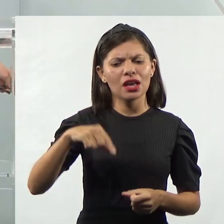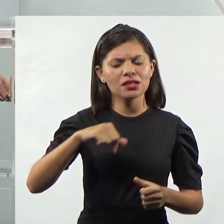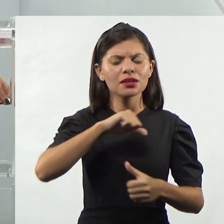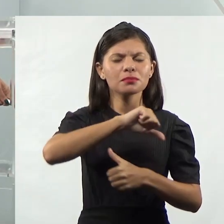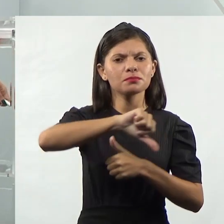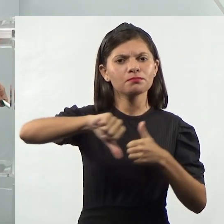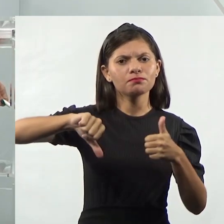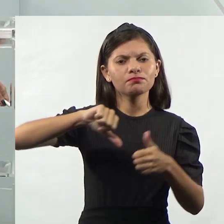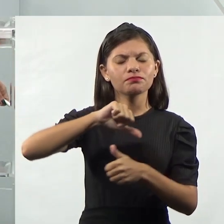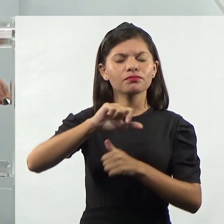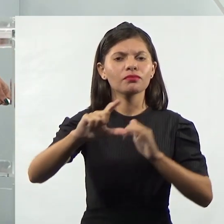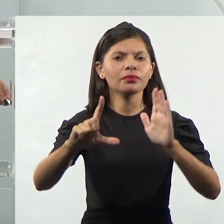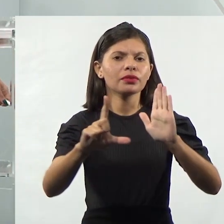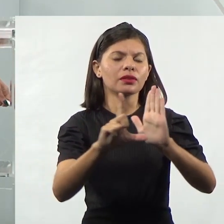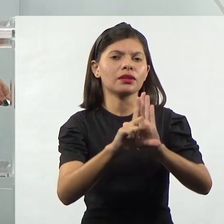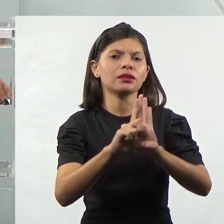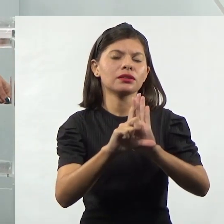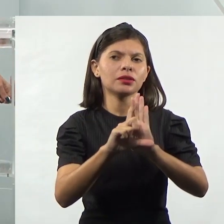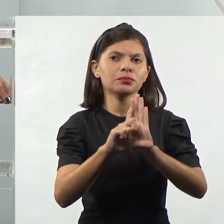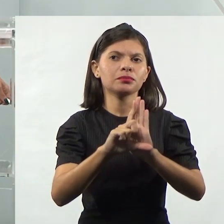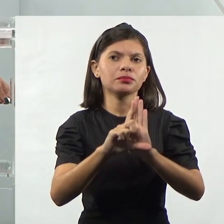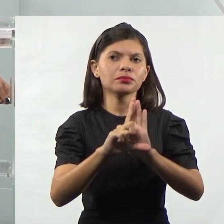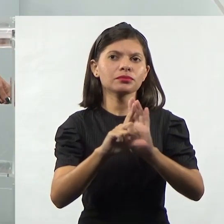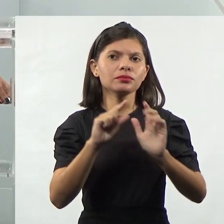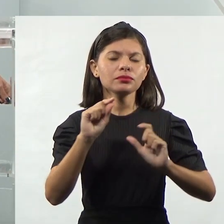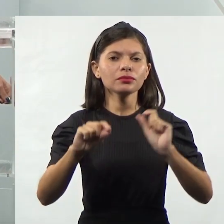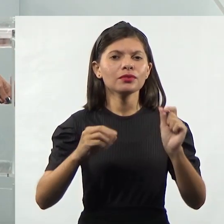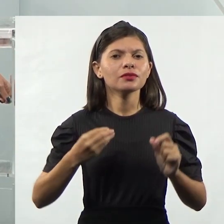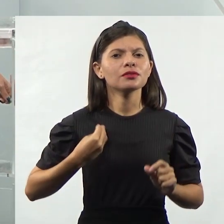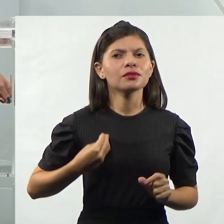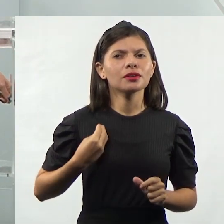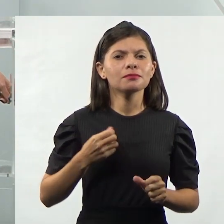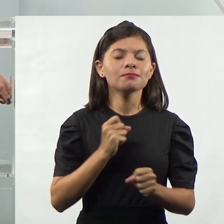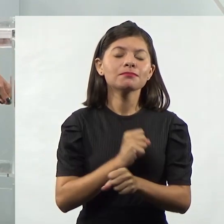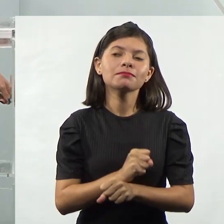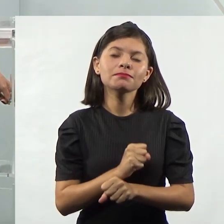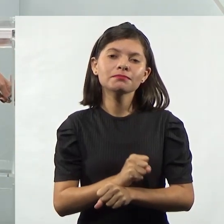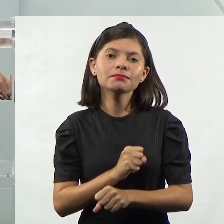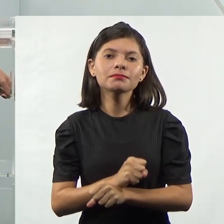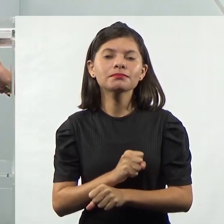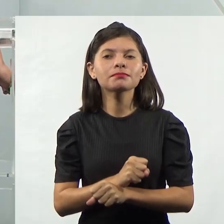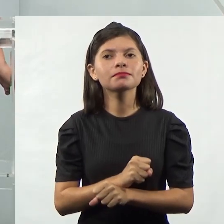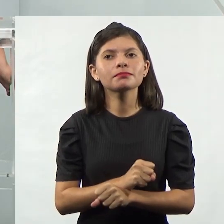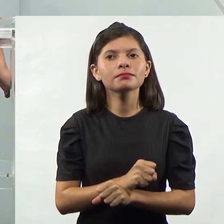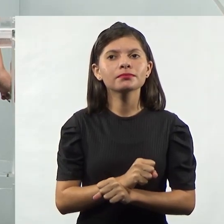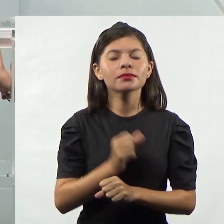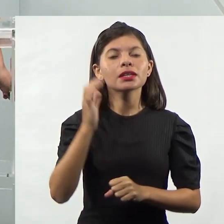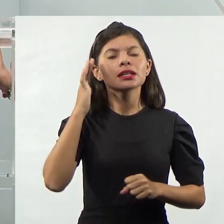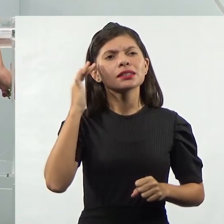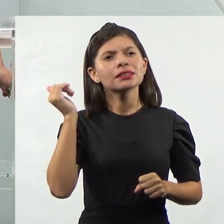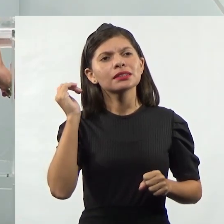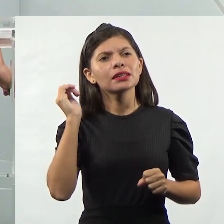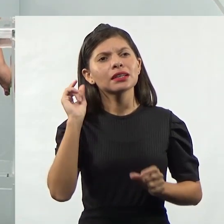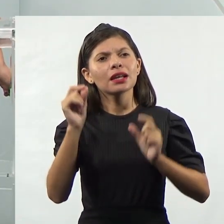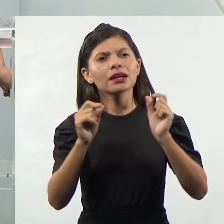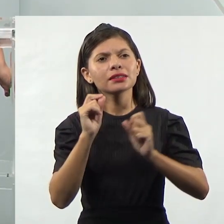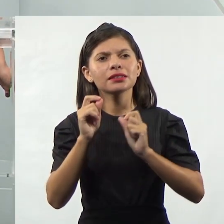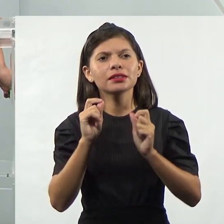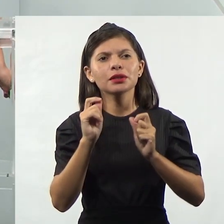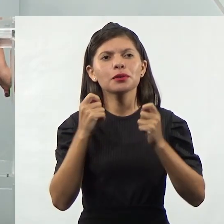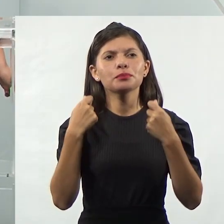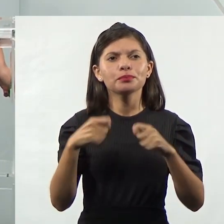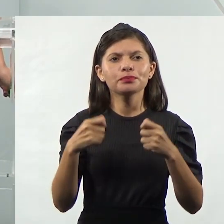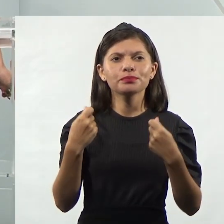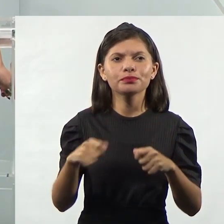viver essa mudança, a gente está vivendo essa mudança e na expectativa de saber, será que realmente